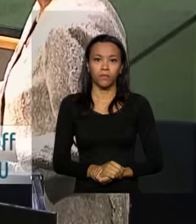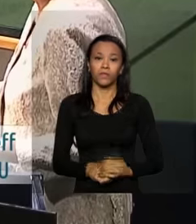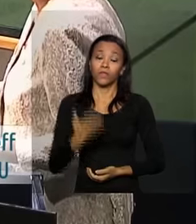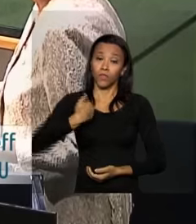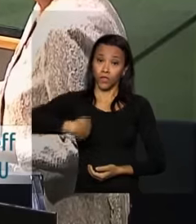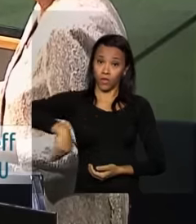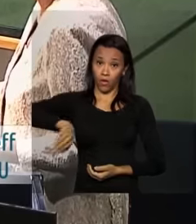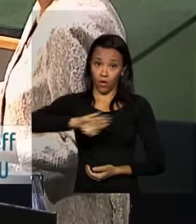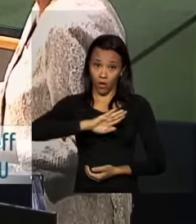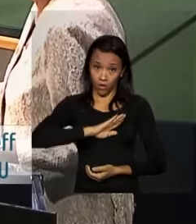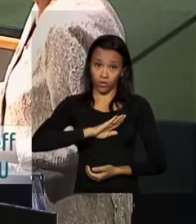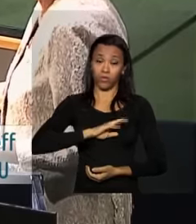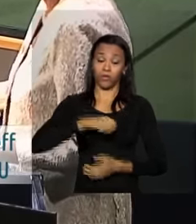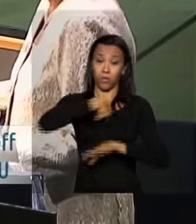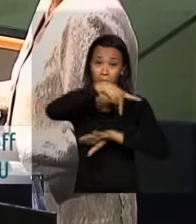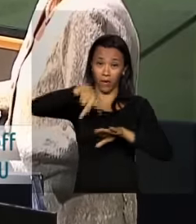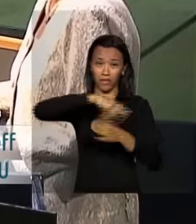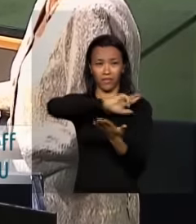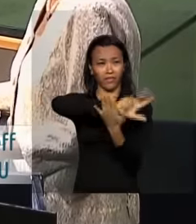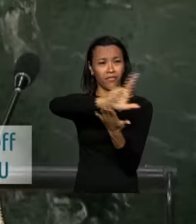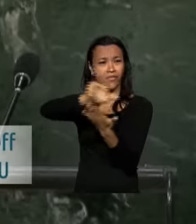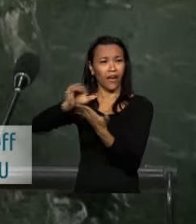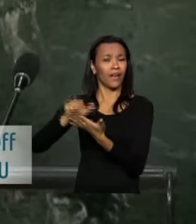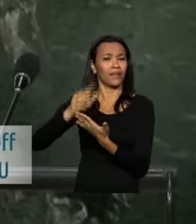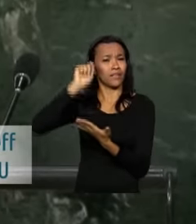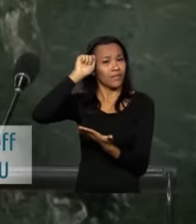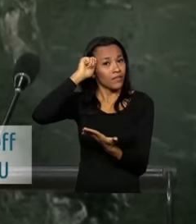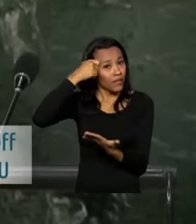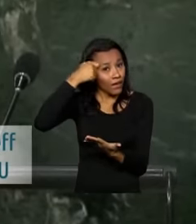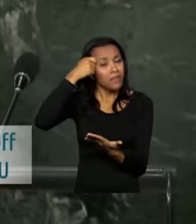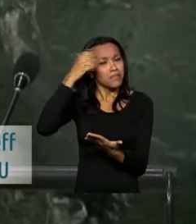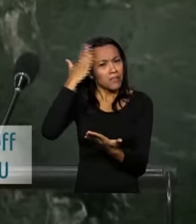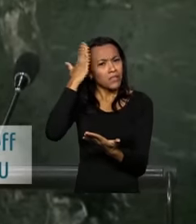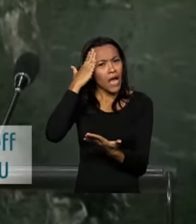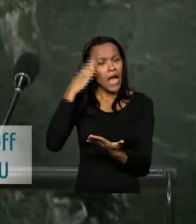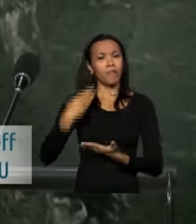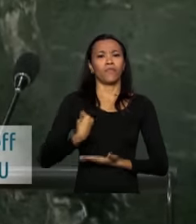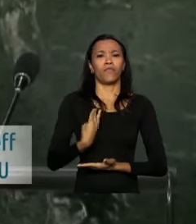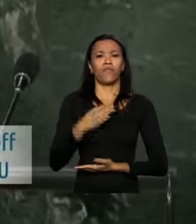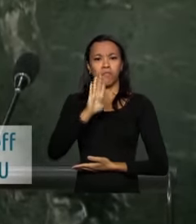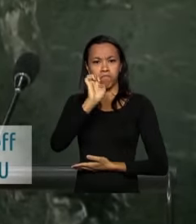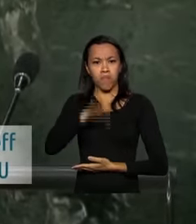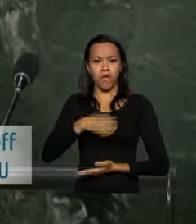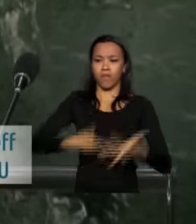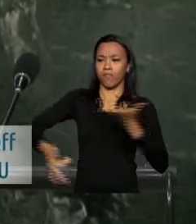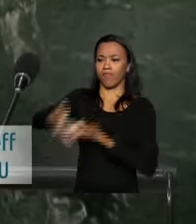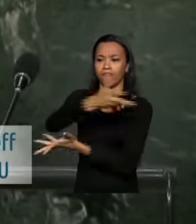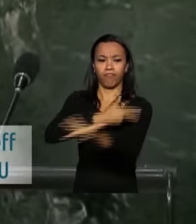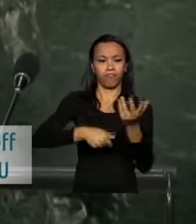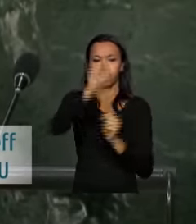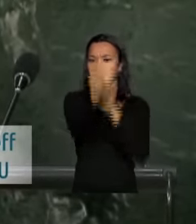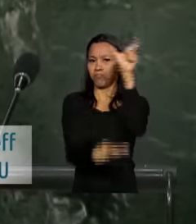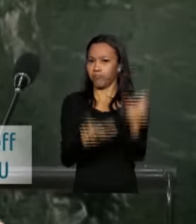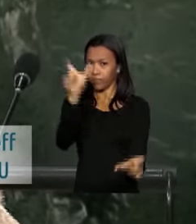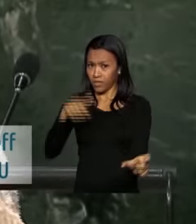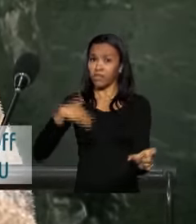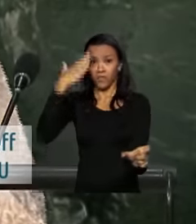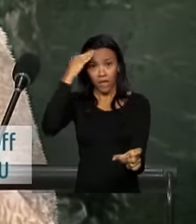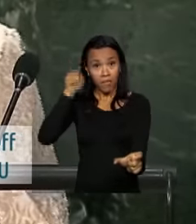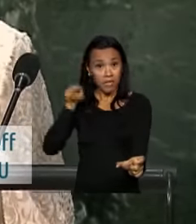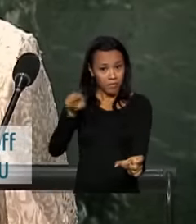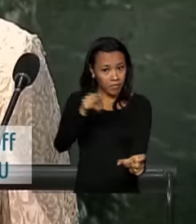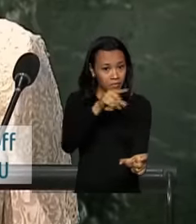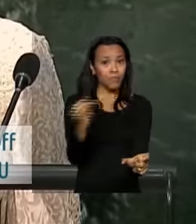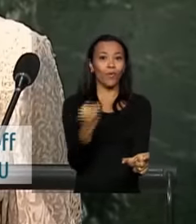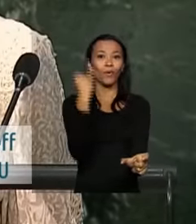Somos um país multiétnico que convive com as diferenças e sabe a importância delas para nos